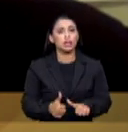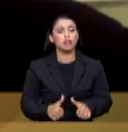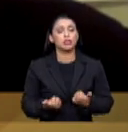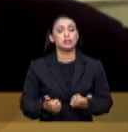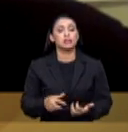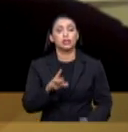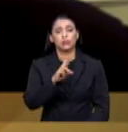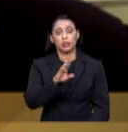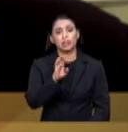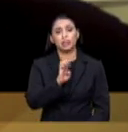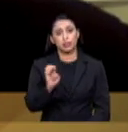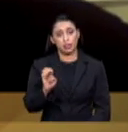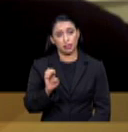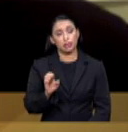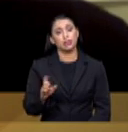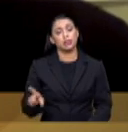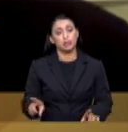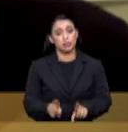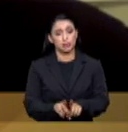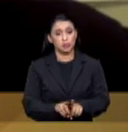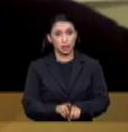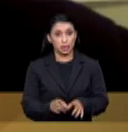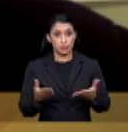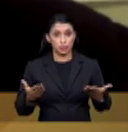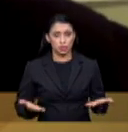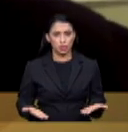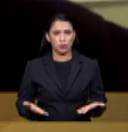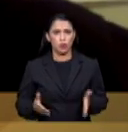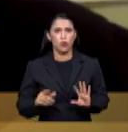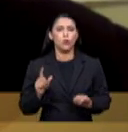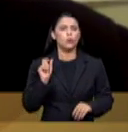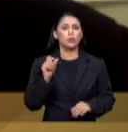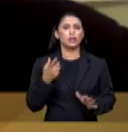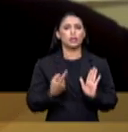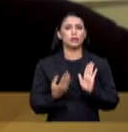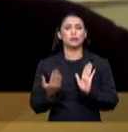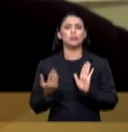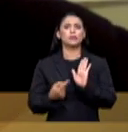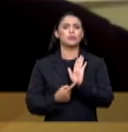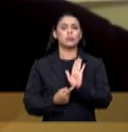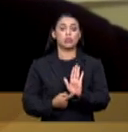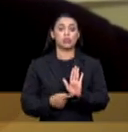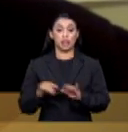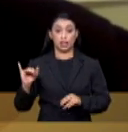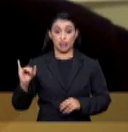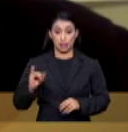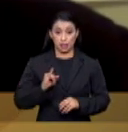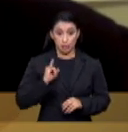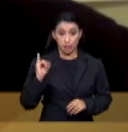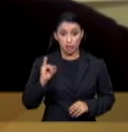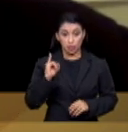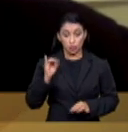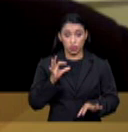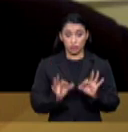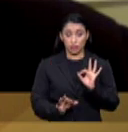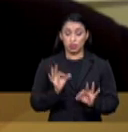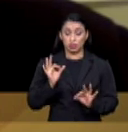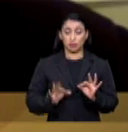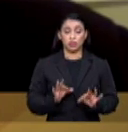conhecimento. Esse cenário processual, excelências, demonstra a importância desse julgamento e os reflexos que dele poderão